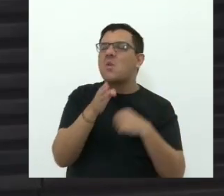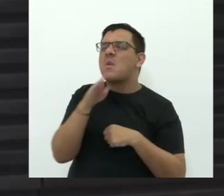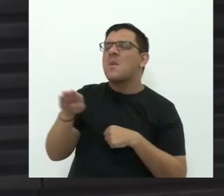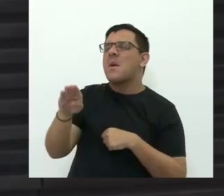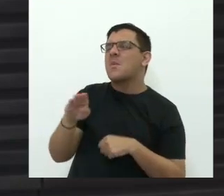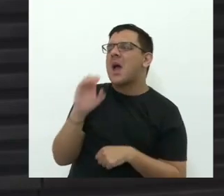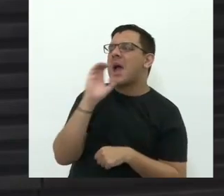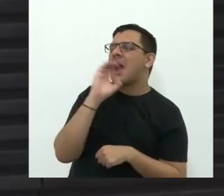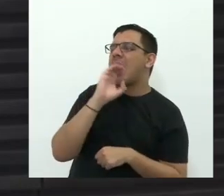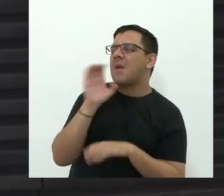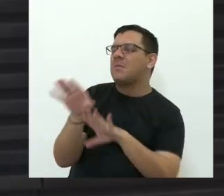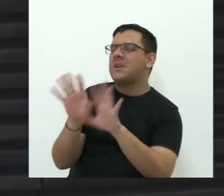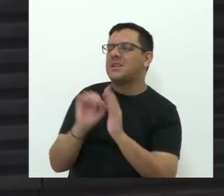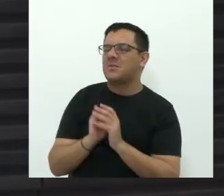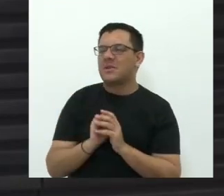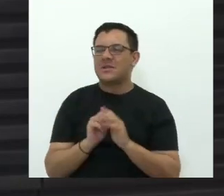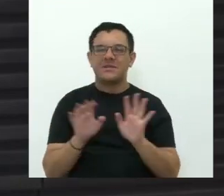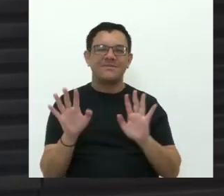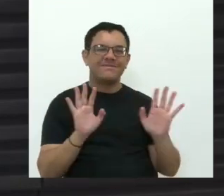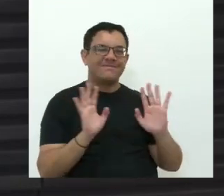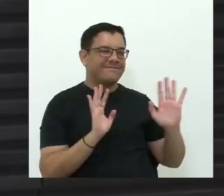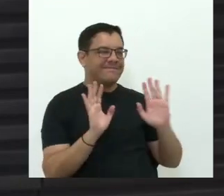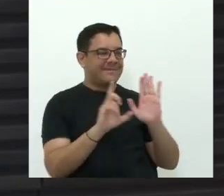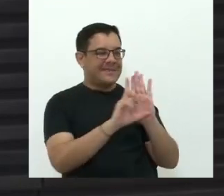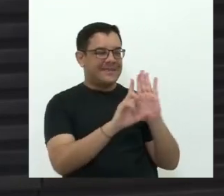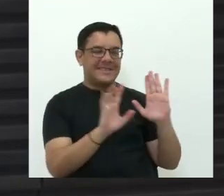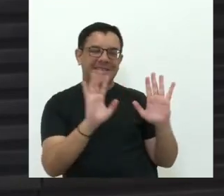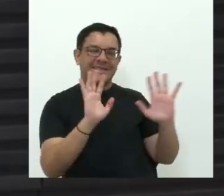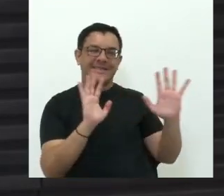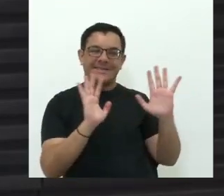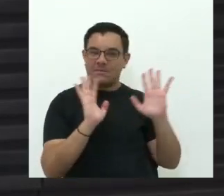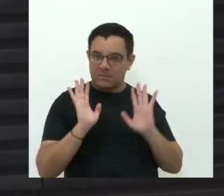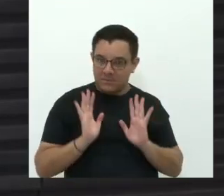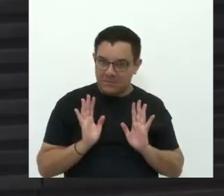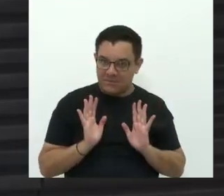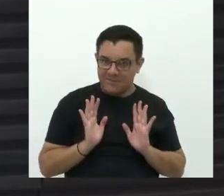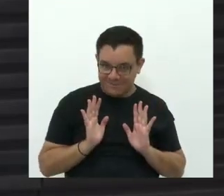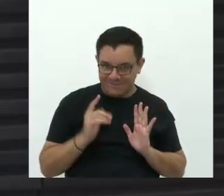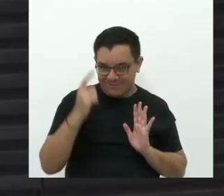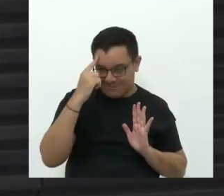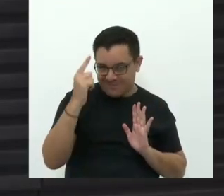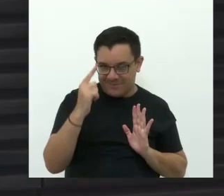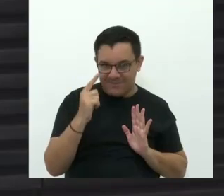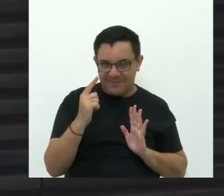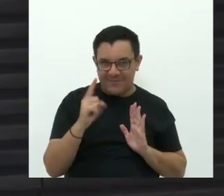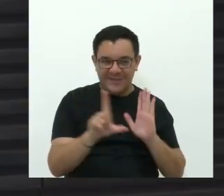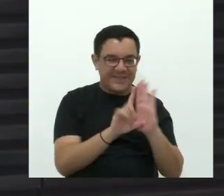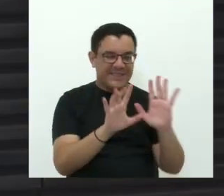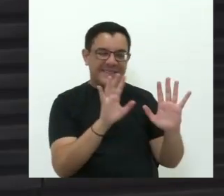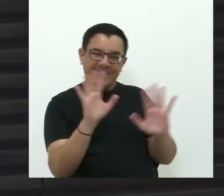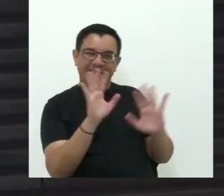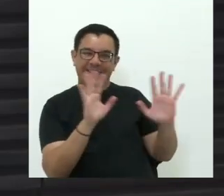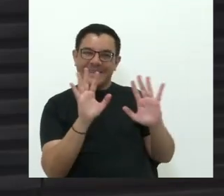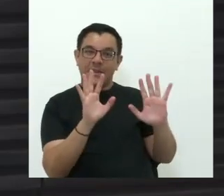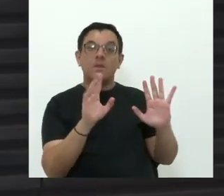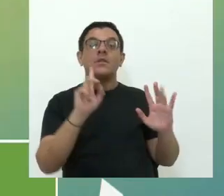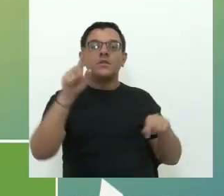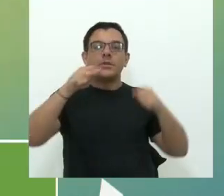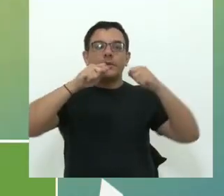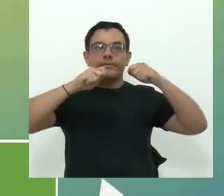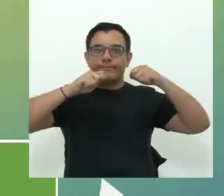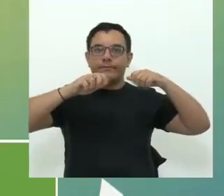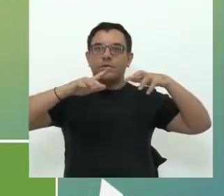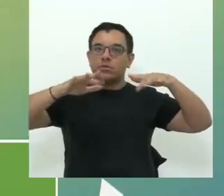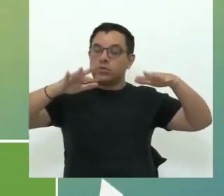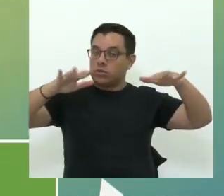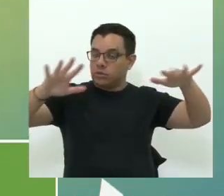ai não eu vou ali ai assim ai ai ai pois é o ai acaba se generalizando então aqui